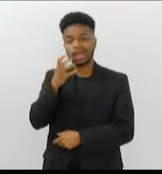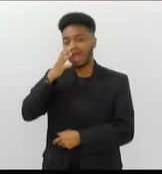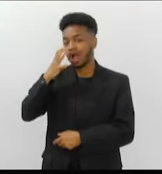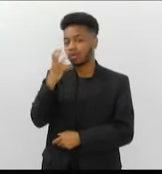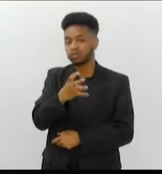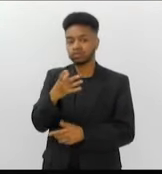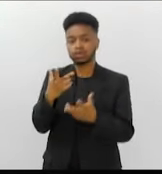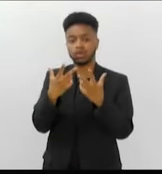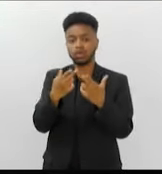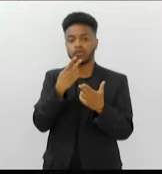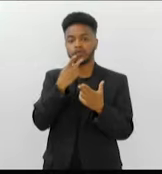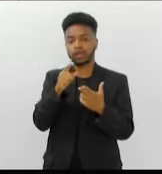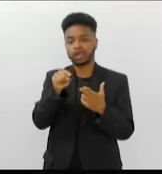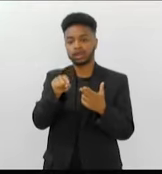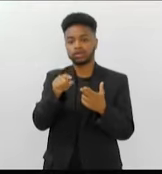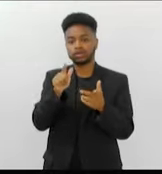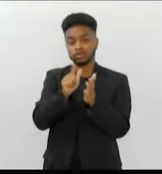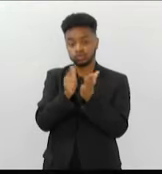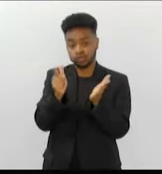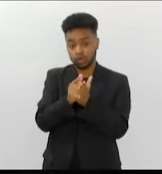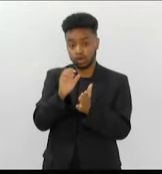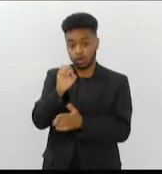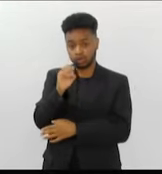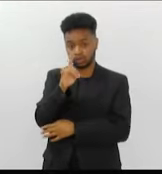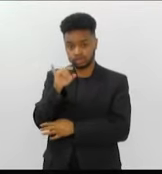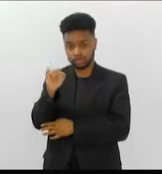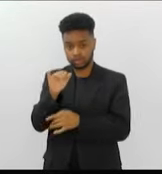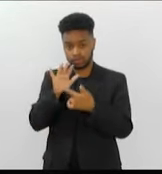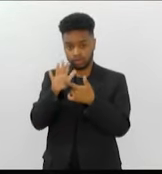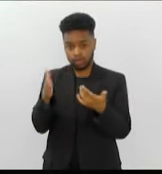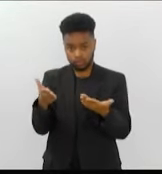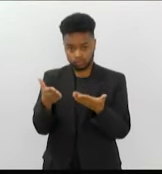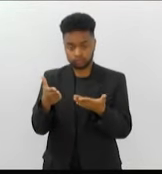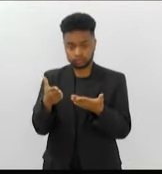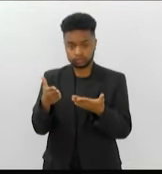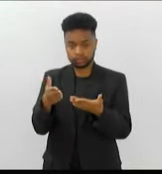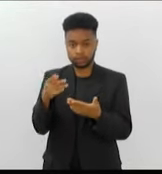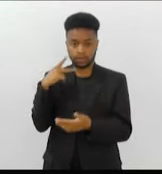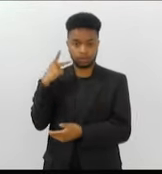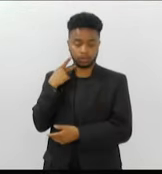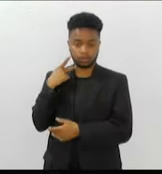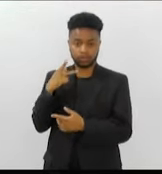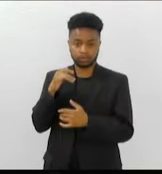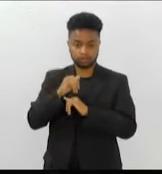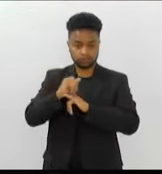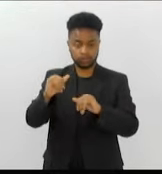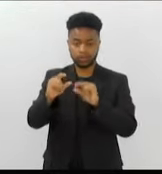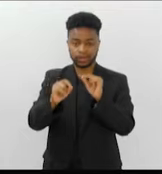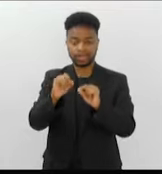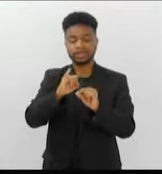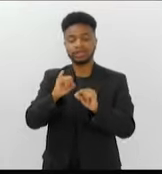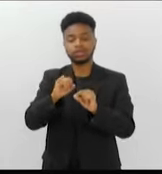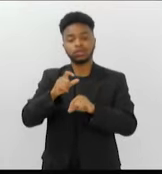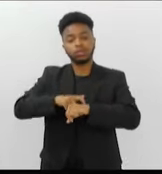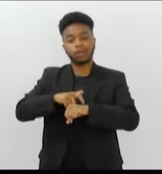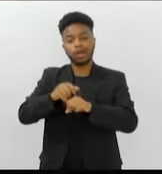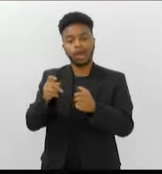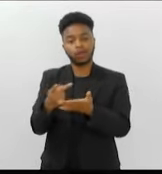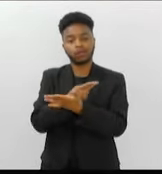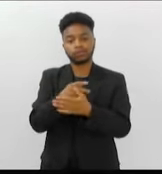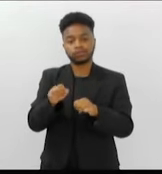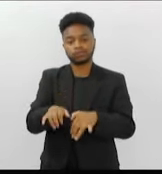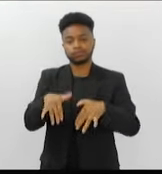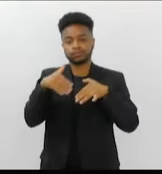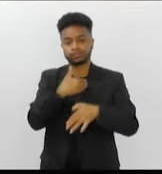aqui no jornal O Dia de hoje, através do procurador, porque quando teve audiência pública,